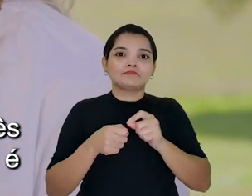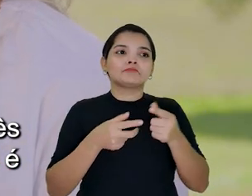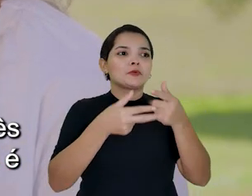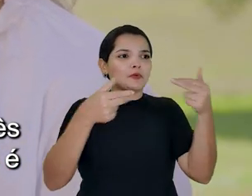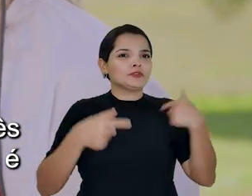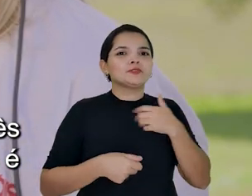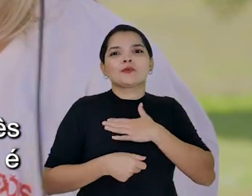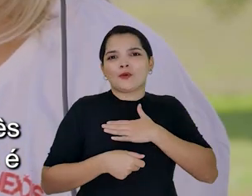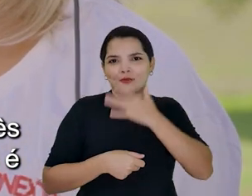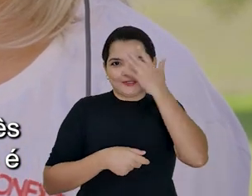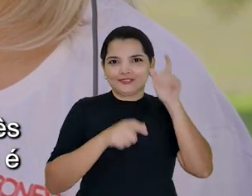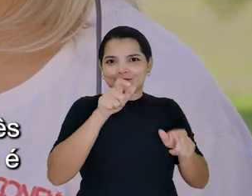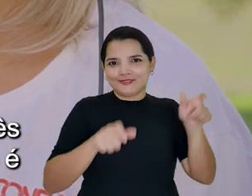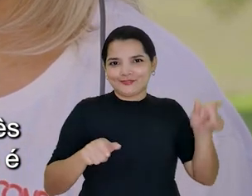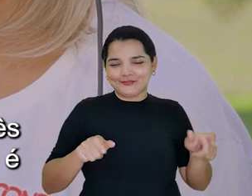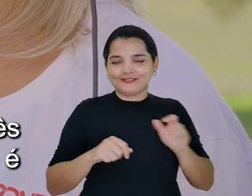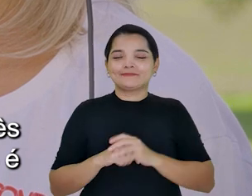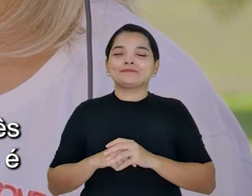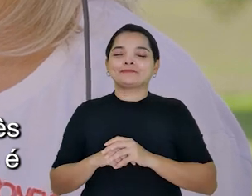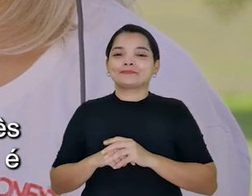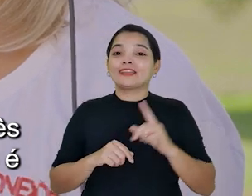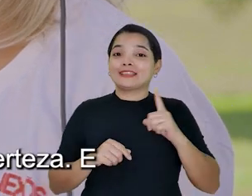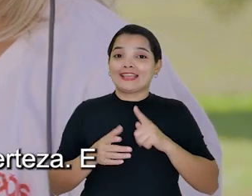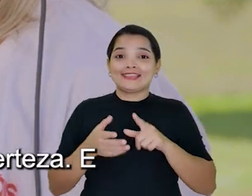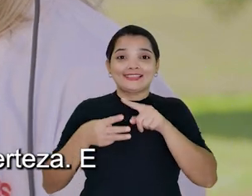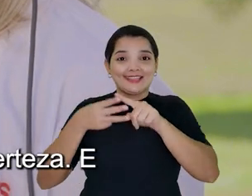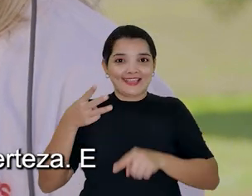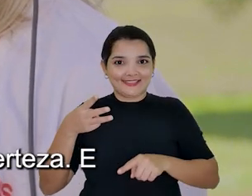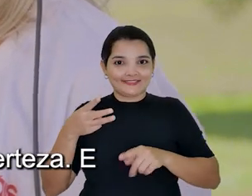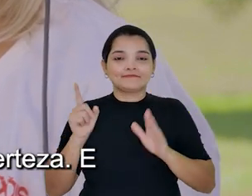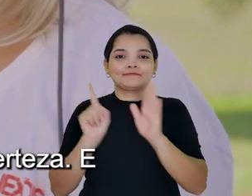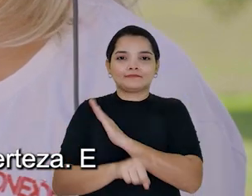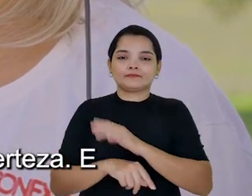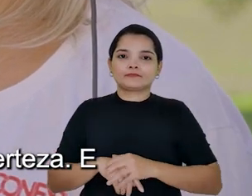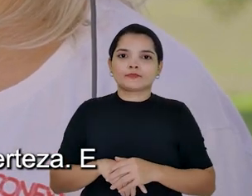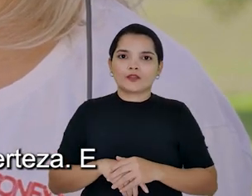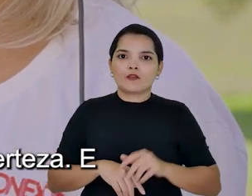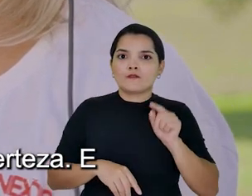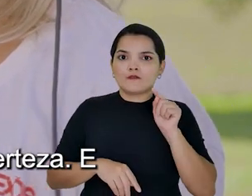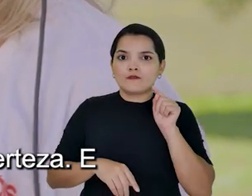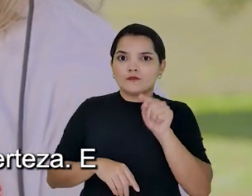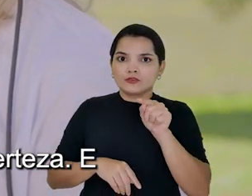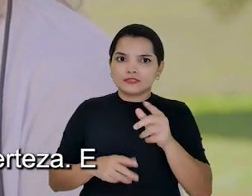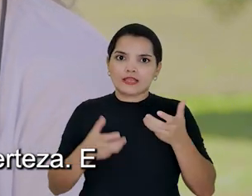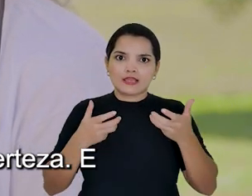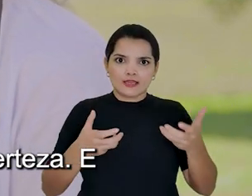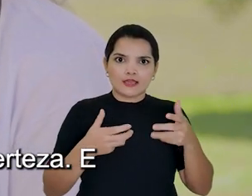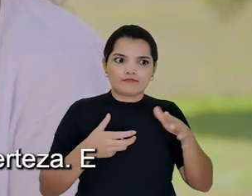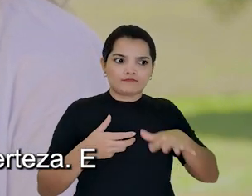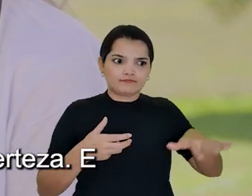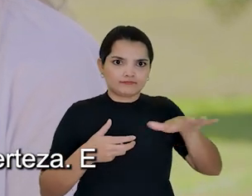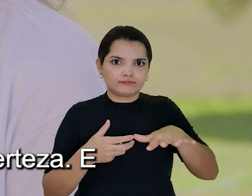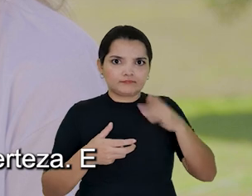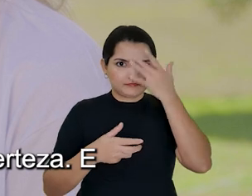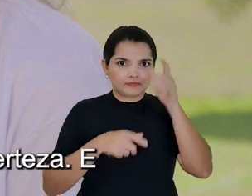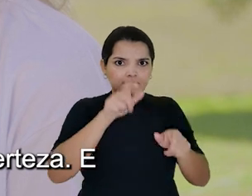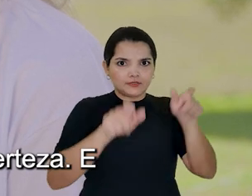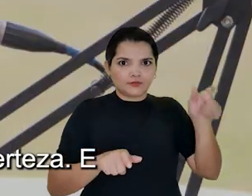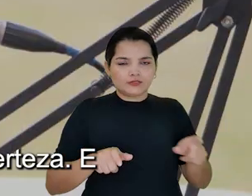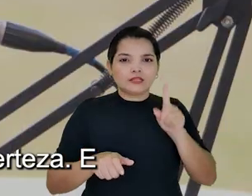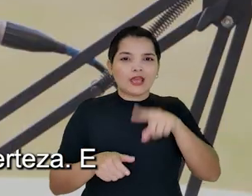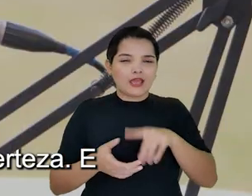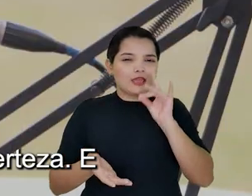perguntei para eles o que você é parece ou É oposto ao que o outro ao que você não gosta No